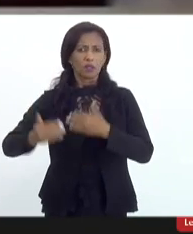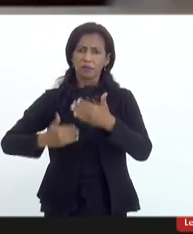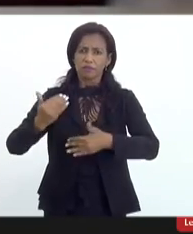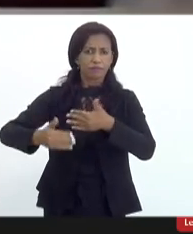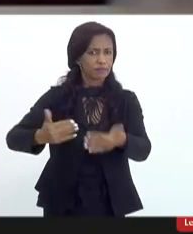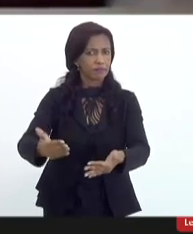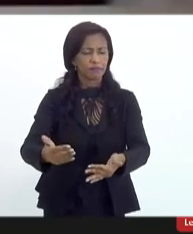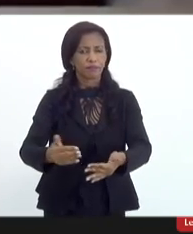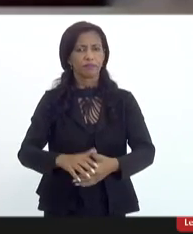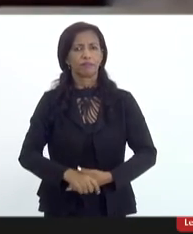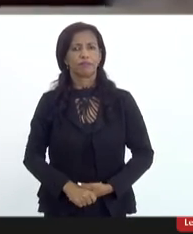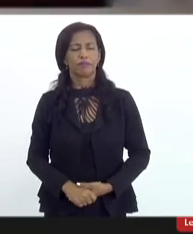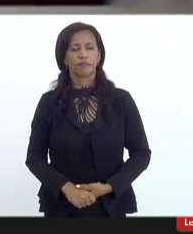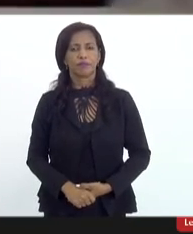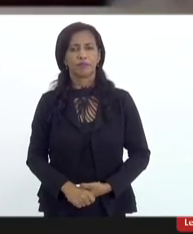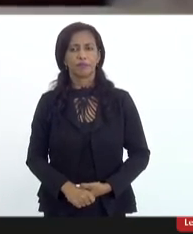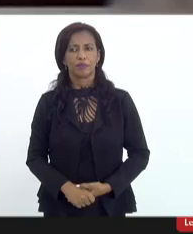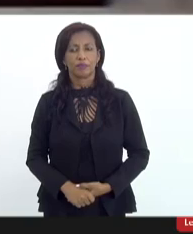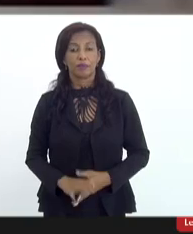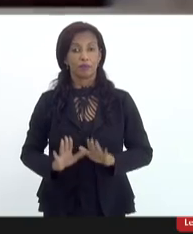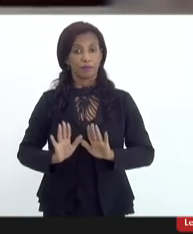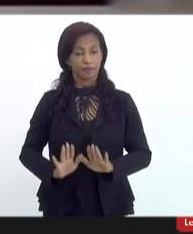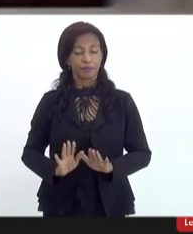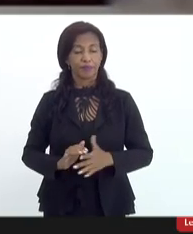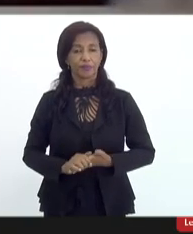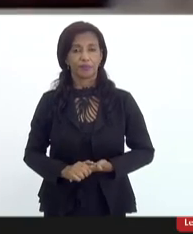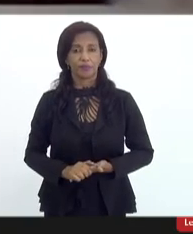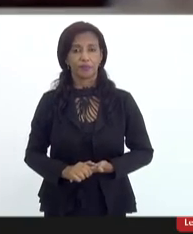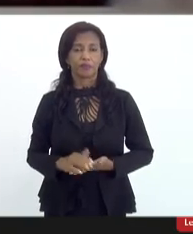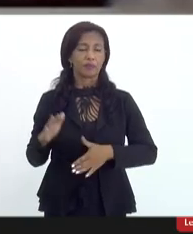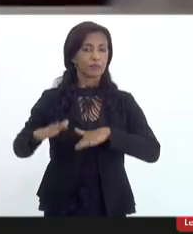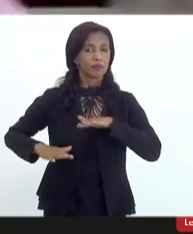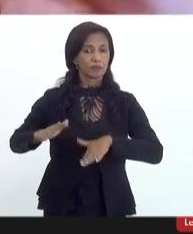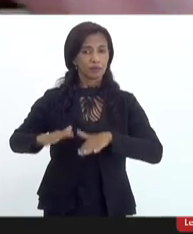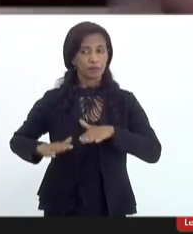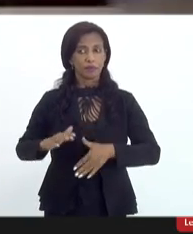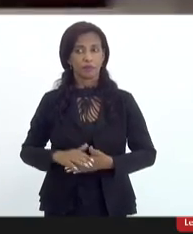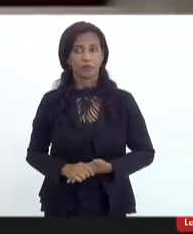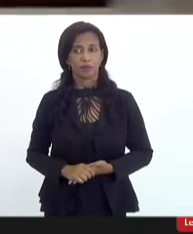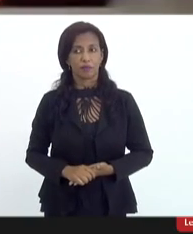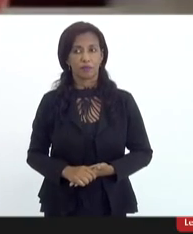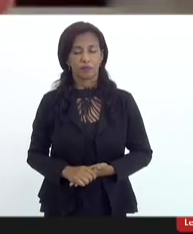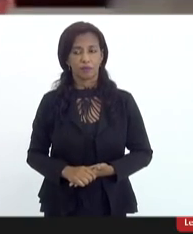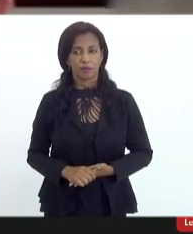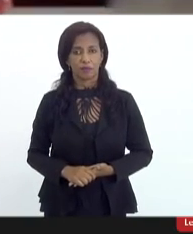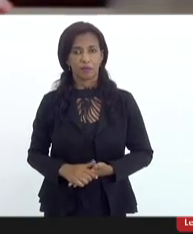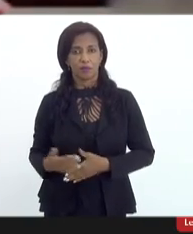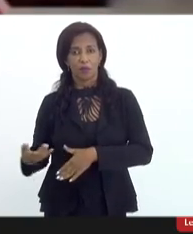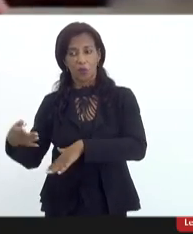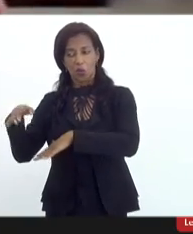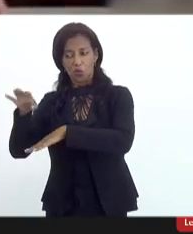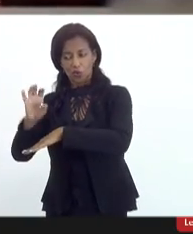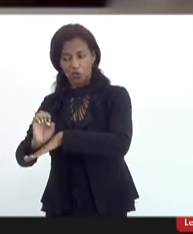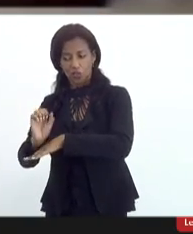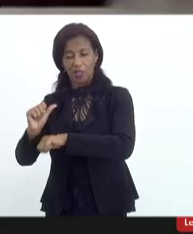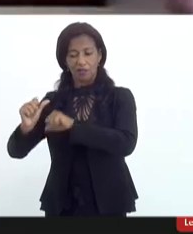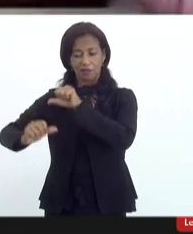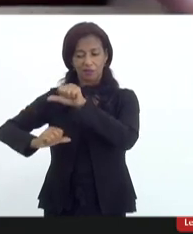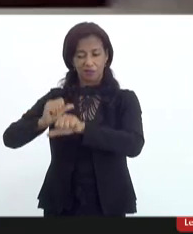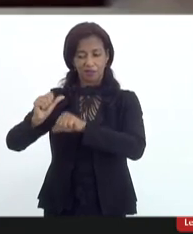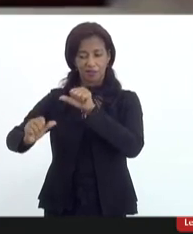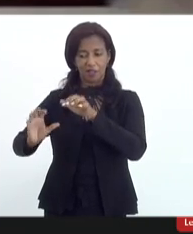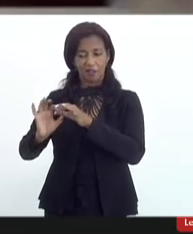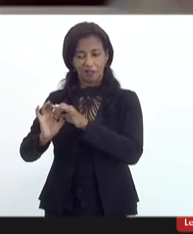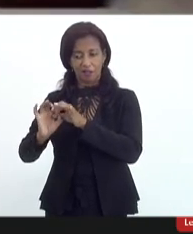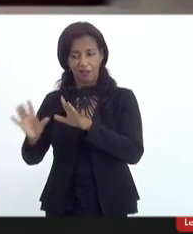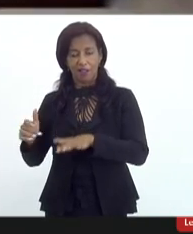sucessivamente. No entanto, apesar de o Estado ter se tornado laico na